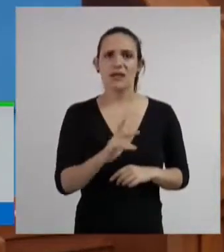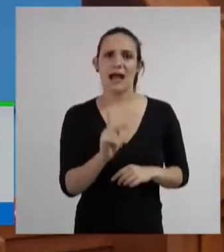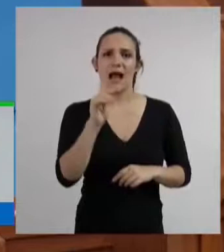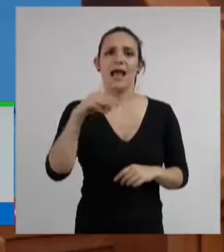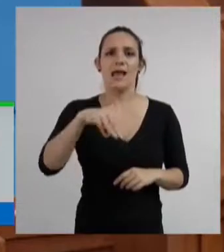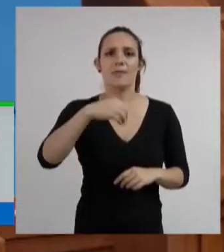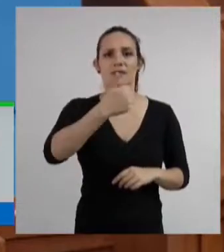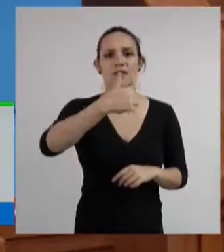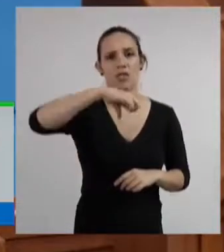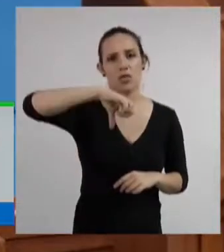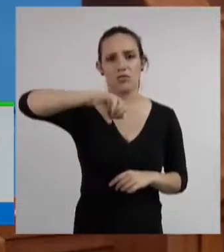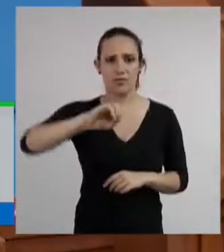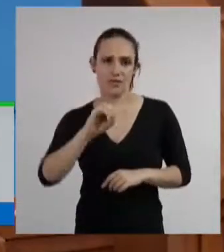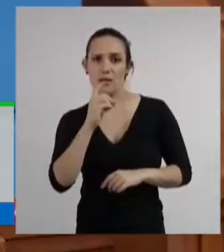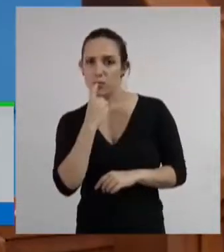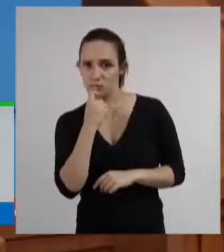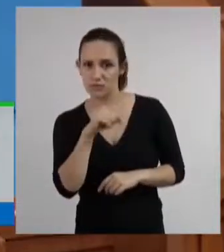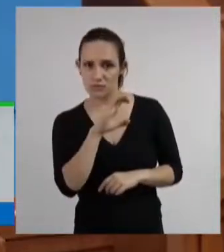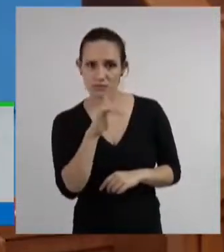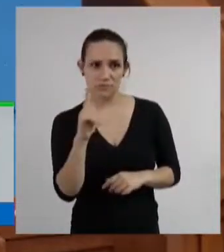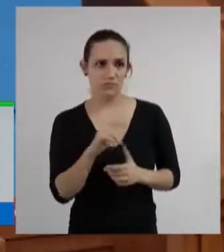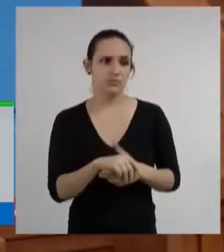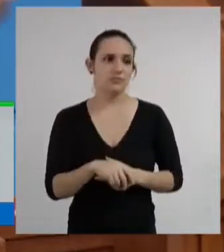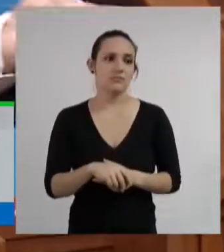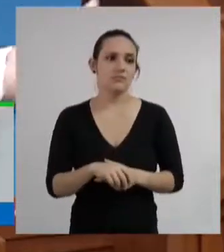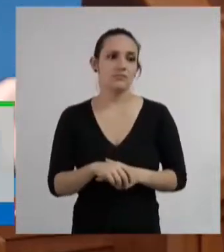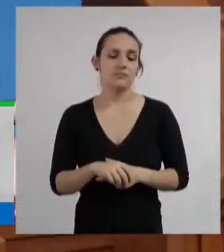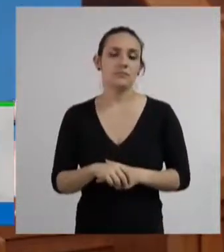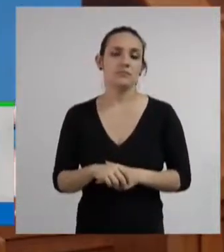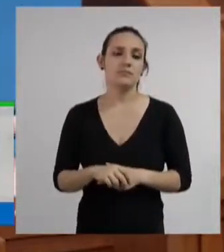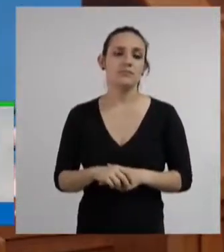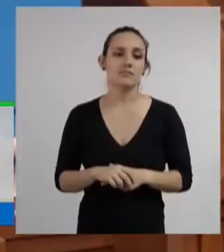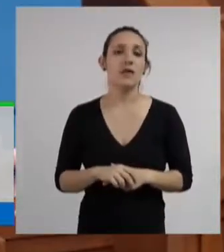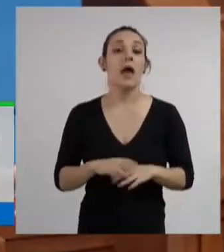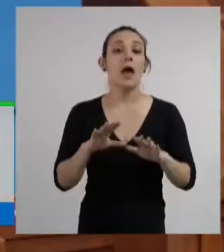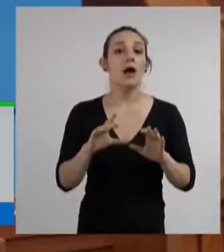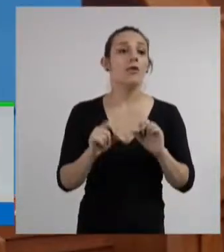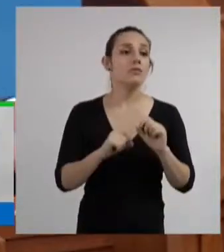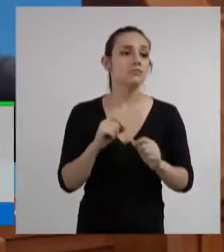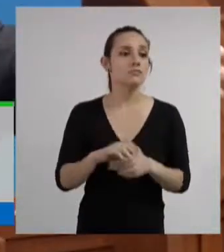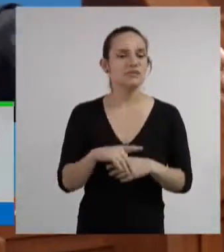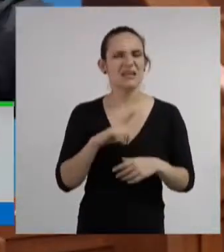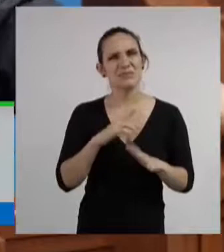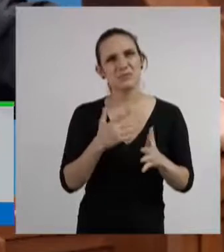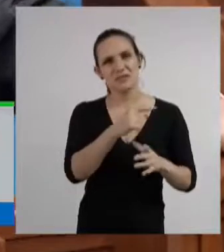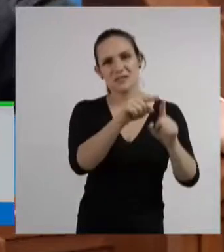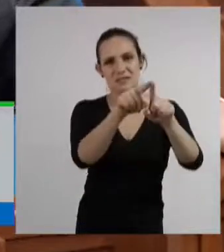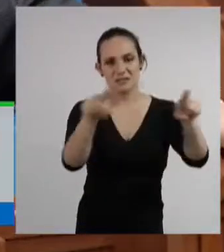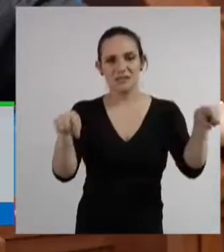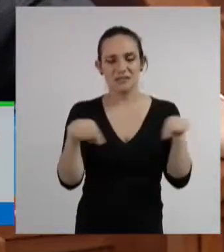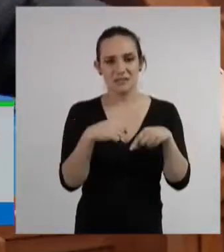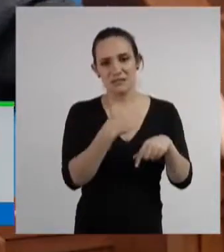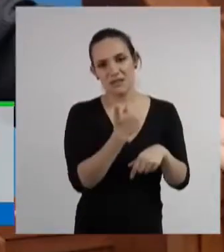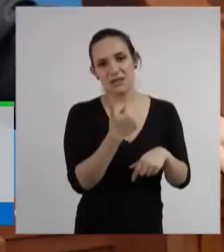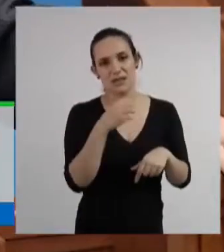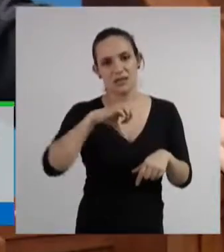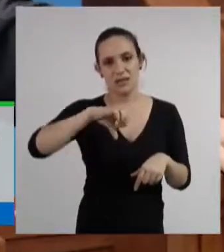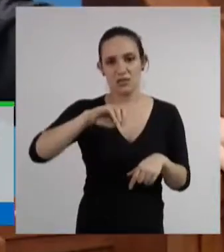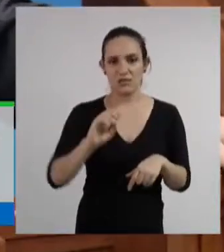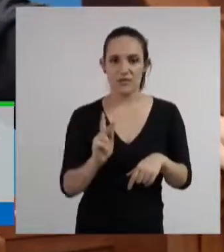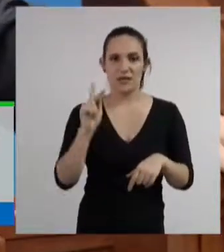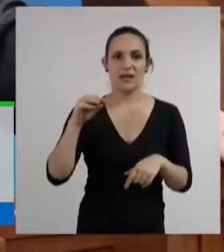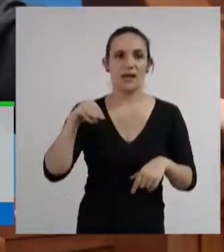190, depois na rodovia que demanda São Paulo, que a ponte do